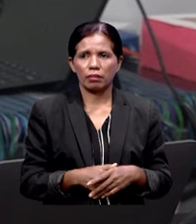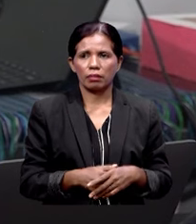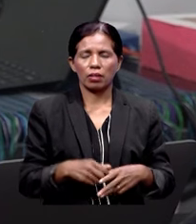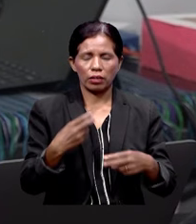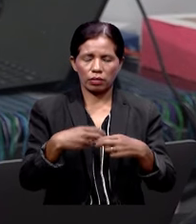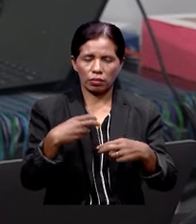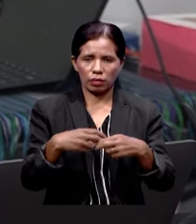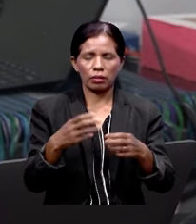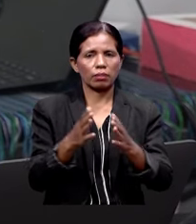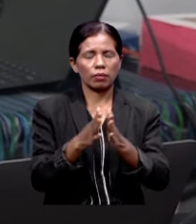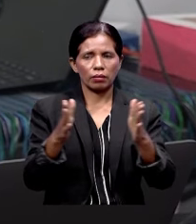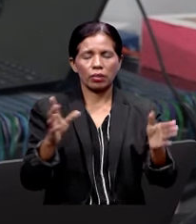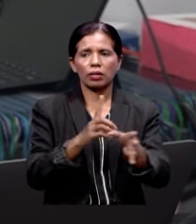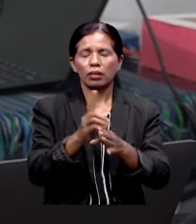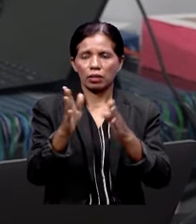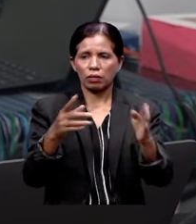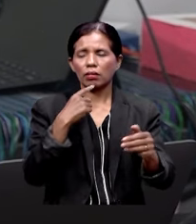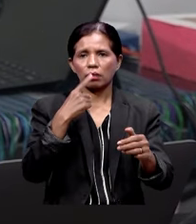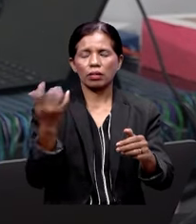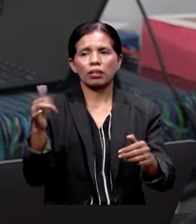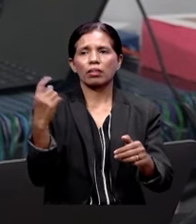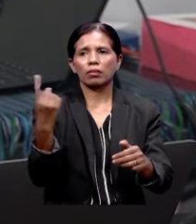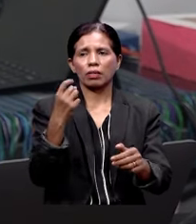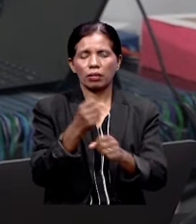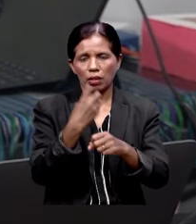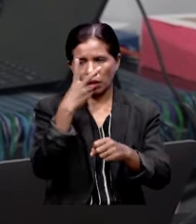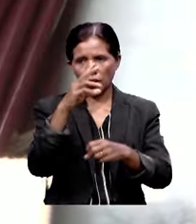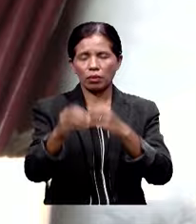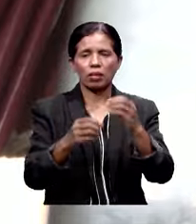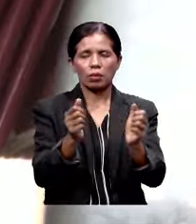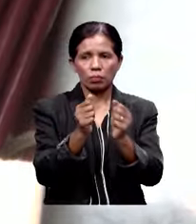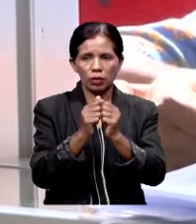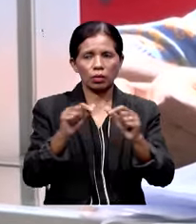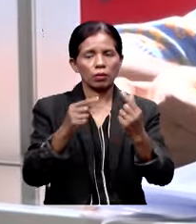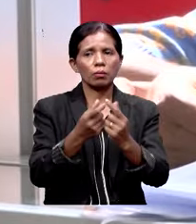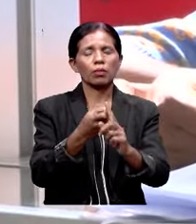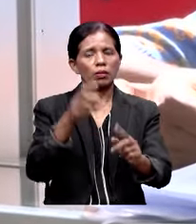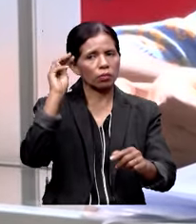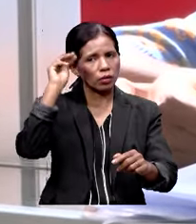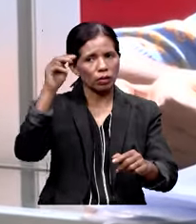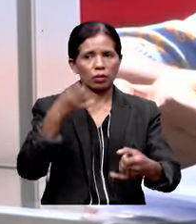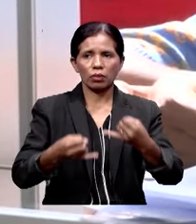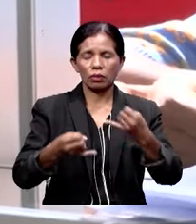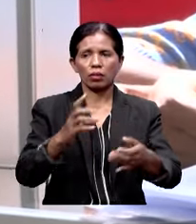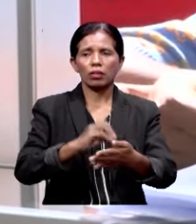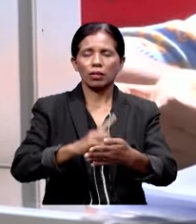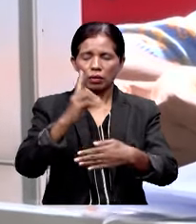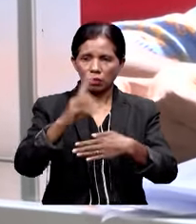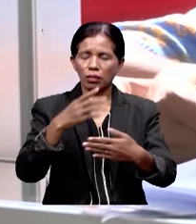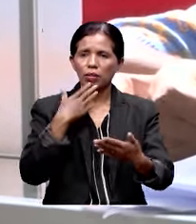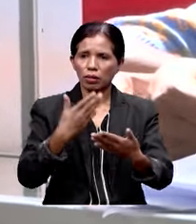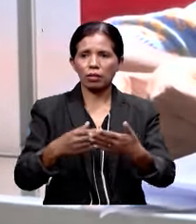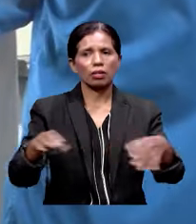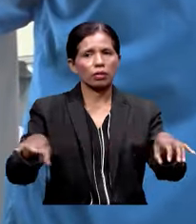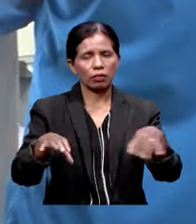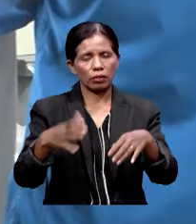desafio. Diretor Nemos informa sira na fatin halo avaliasaun hamutu ko ekipa husi Ministerio Justisa ko di bele desenvolve dia kliutan sistema